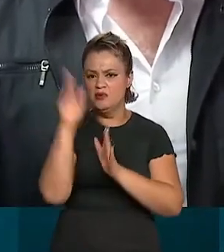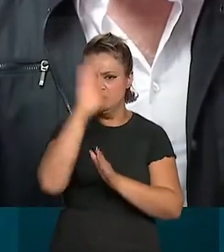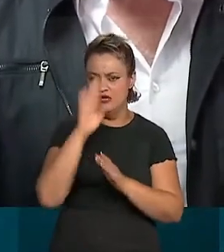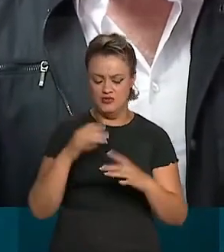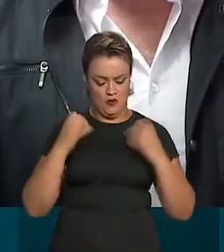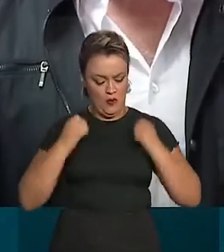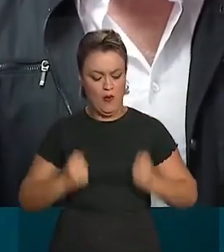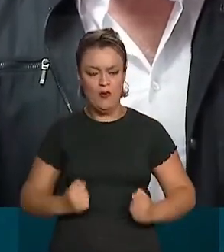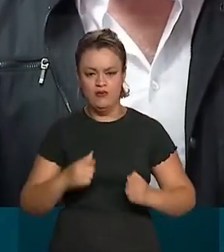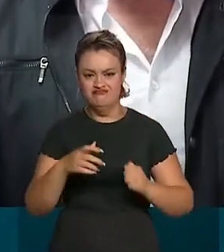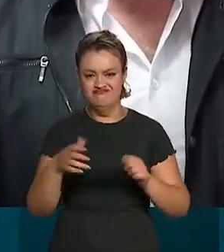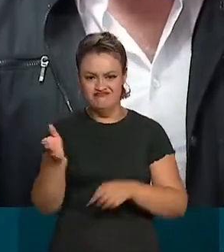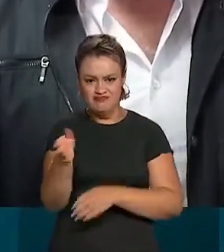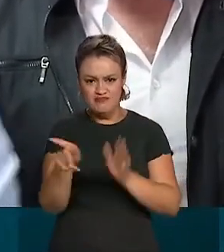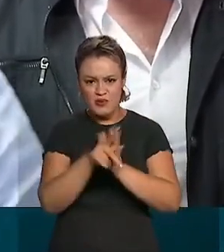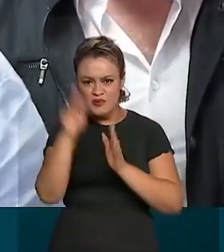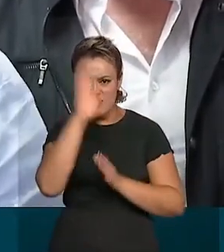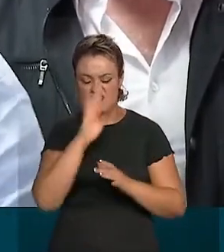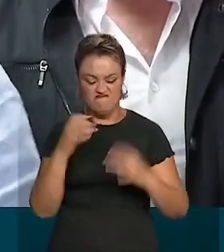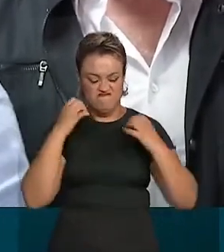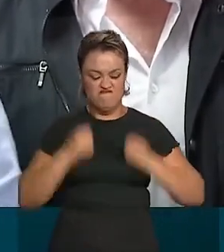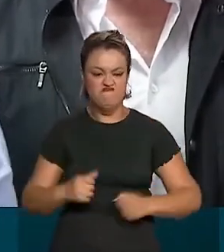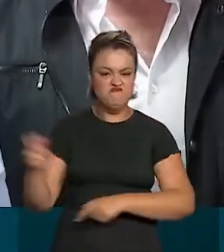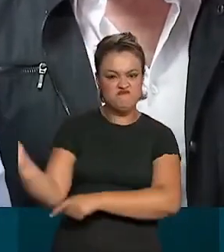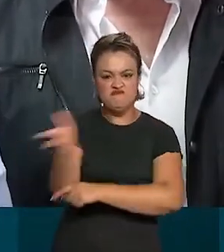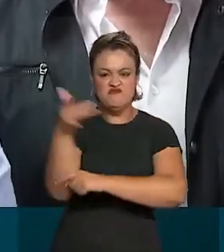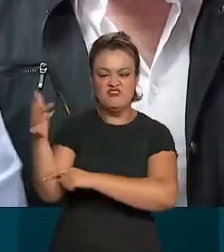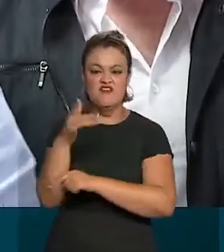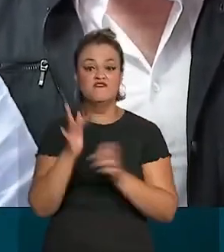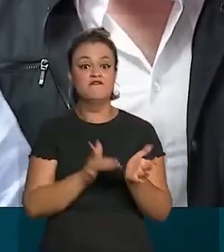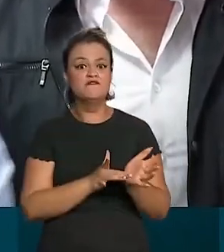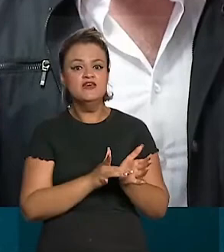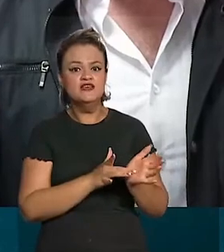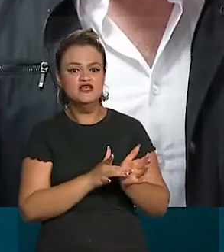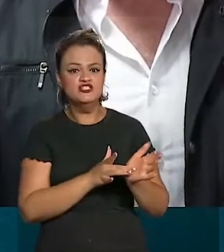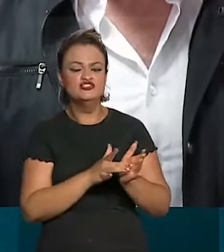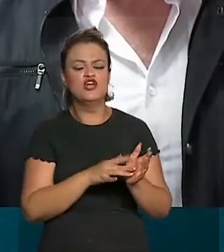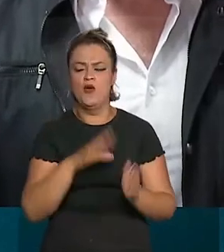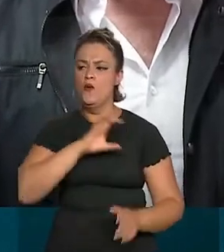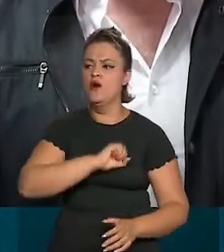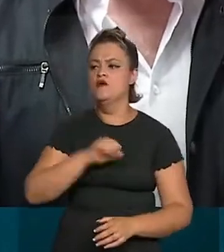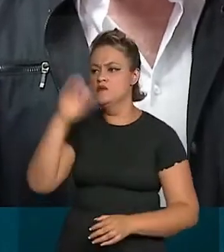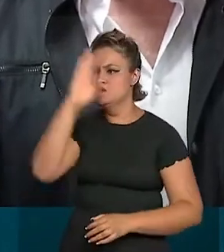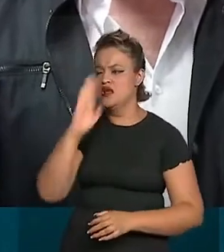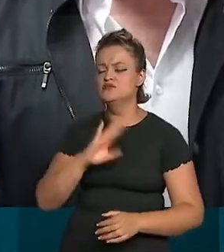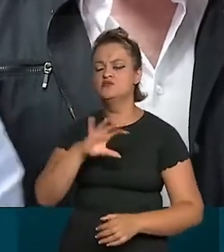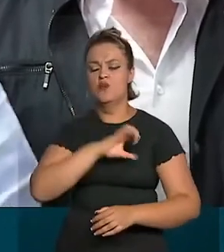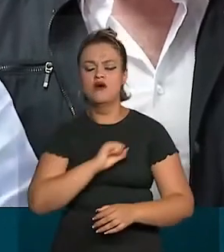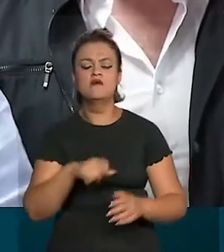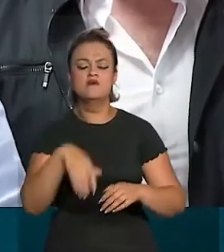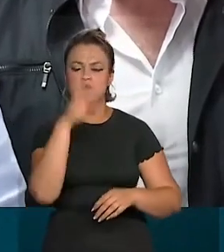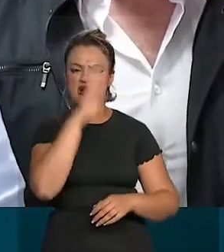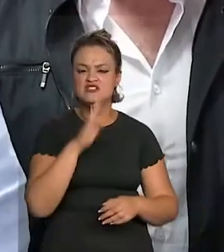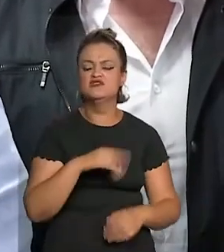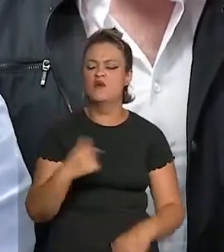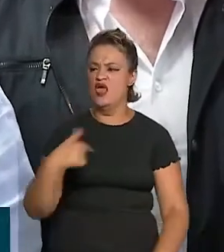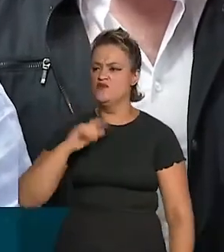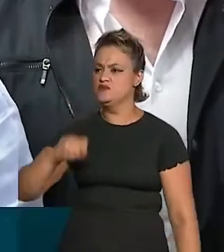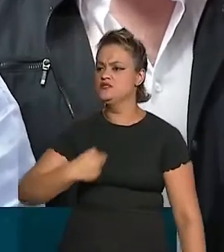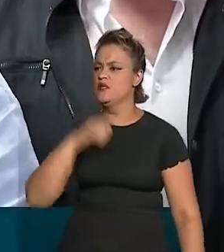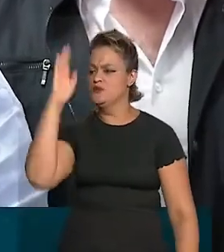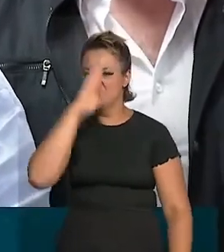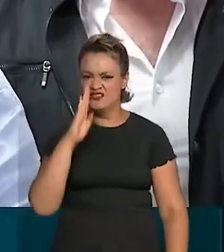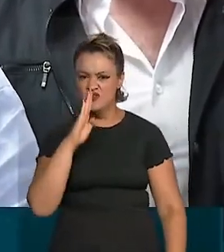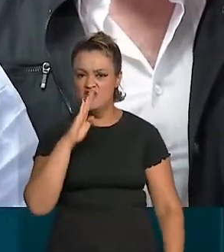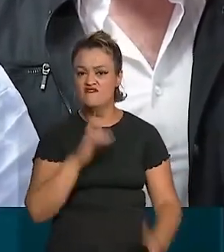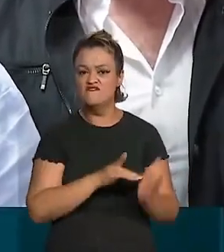da seleção brasileira, para se fingirem de nacionalistas, para se fingirem de brasileiros,